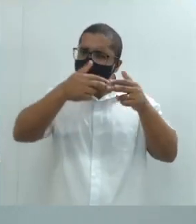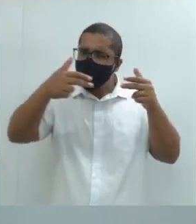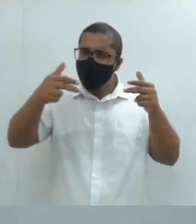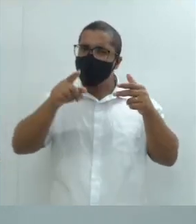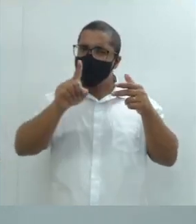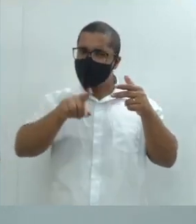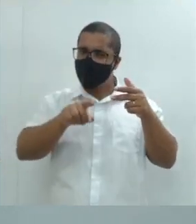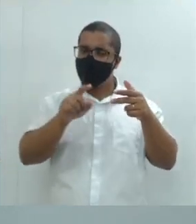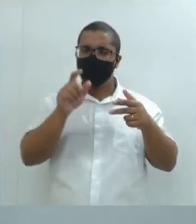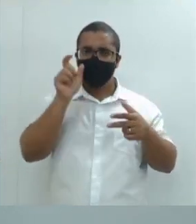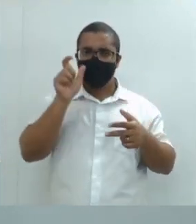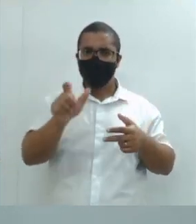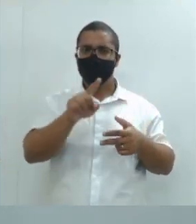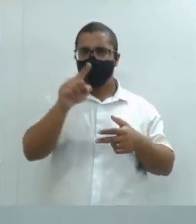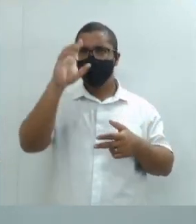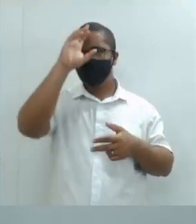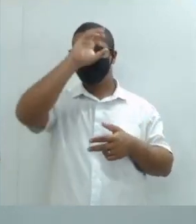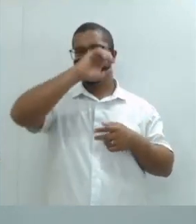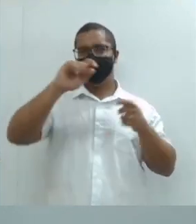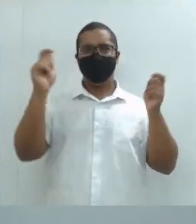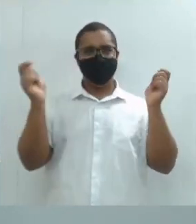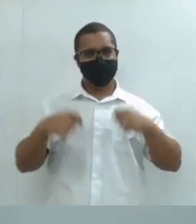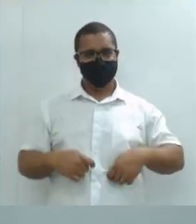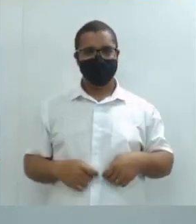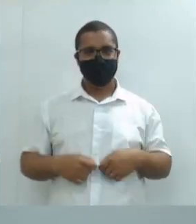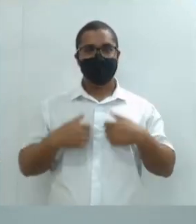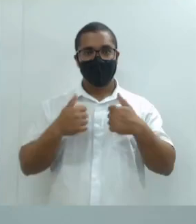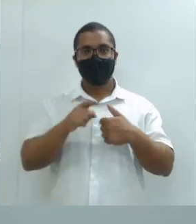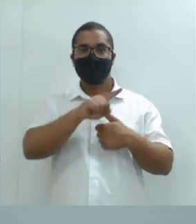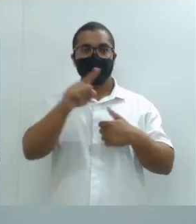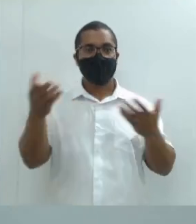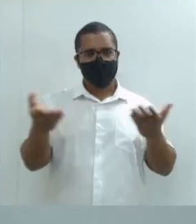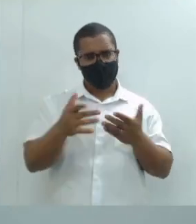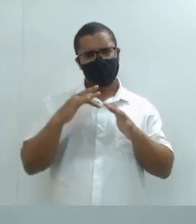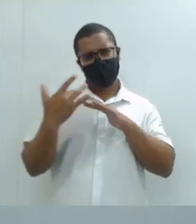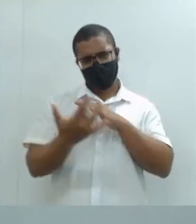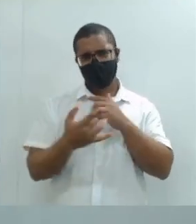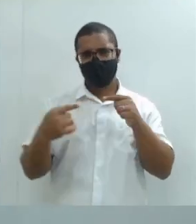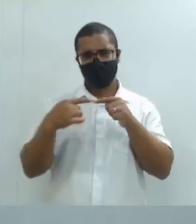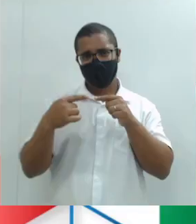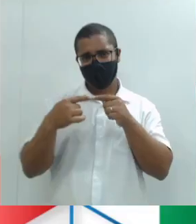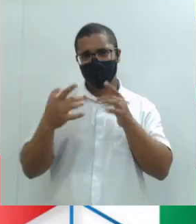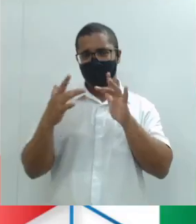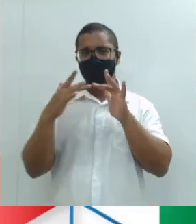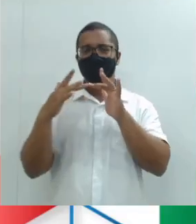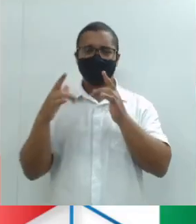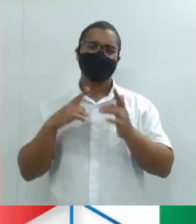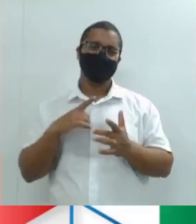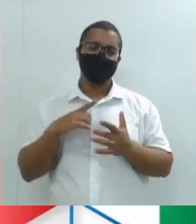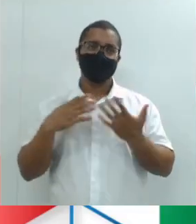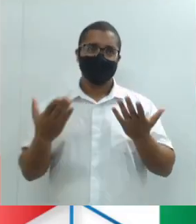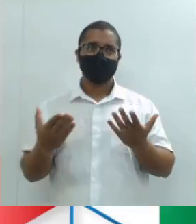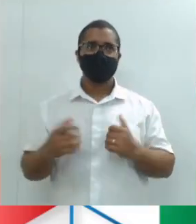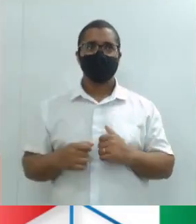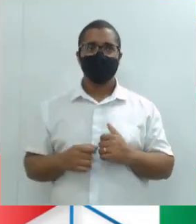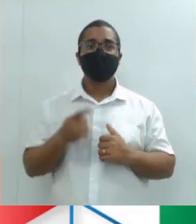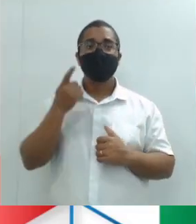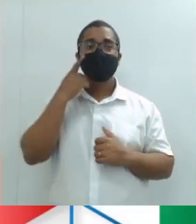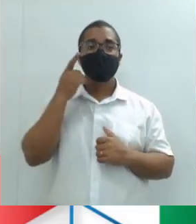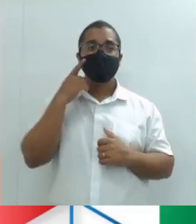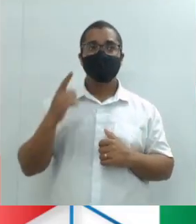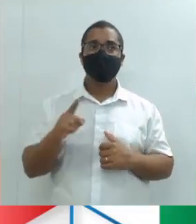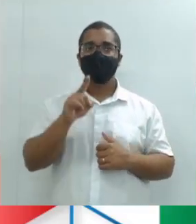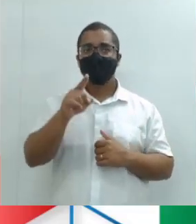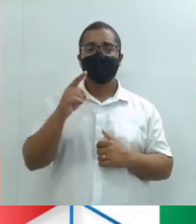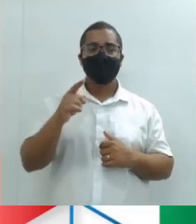muito boa para a gente poder aprender. E a realidade de vocês hoje estão plugados aí nas redes sociais. Ó, um exemplo para você entender. Para